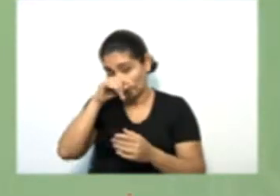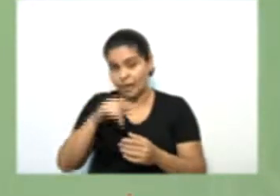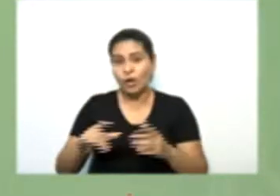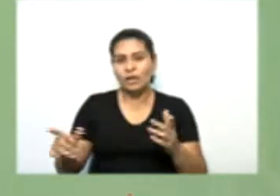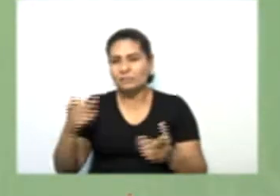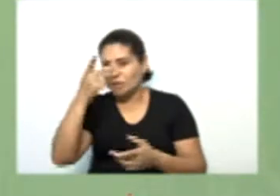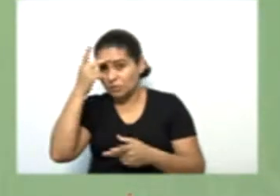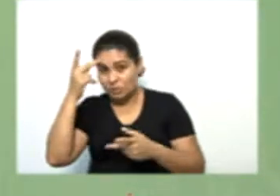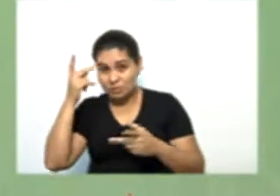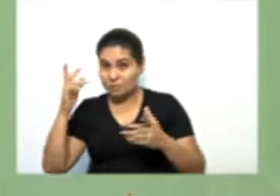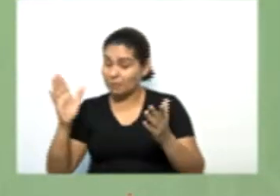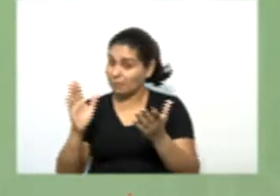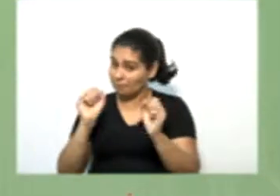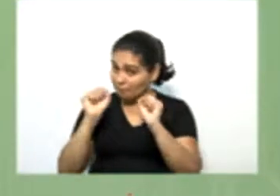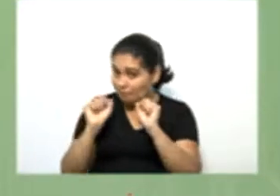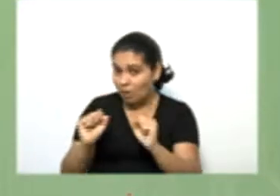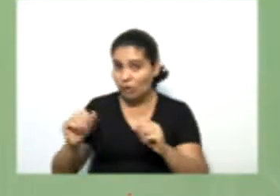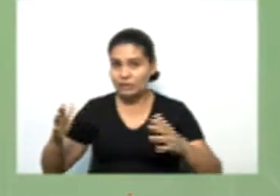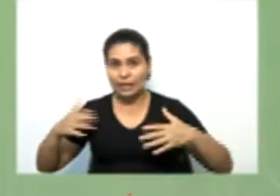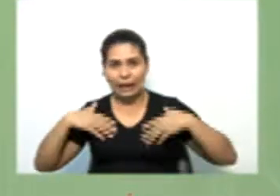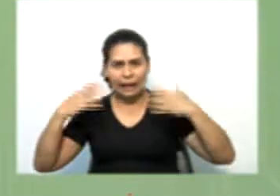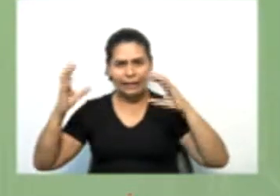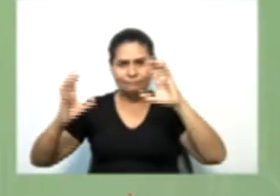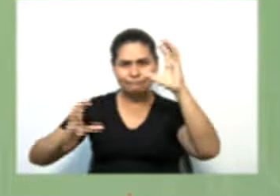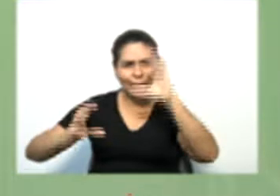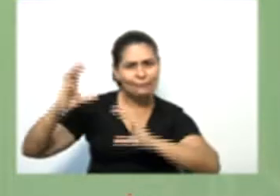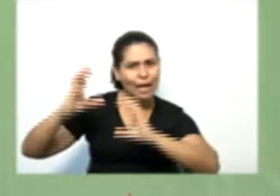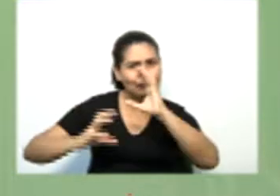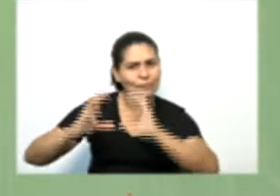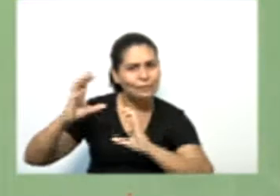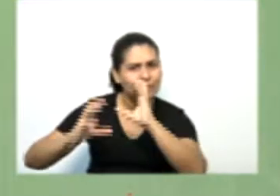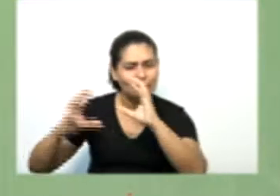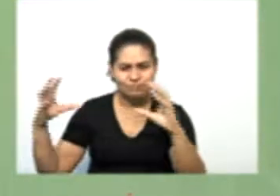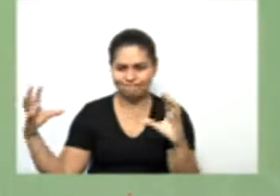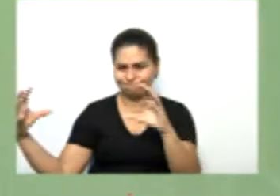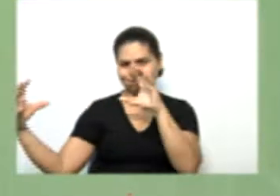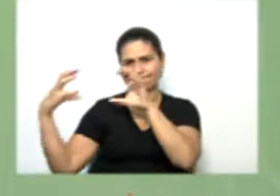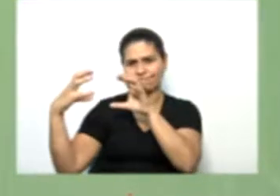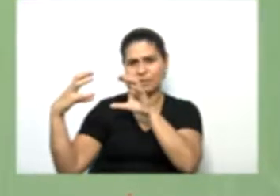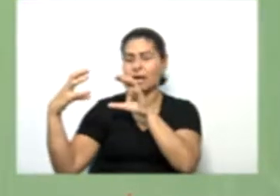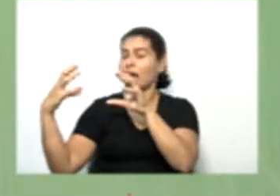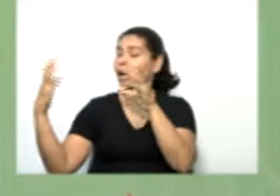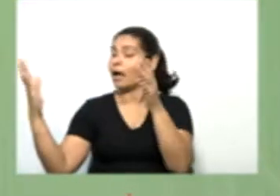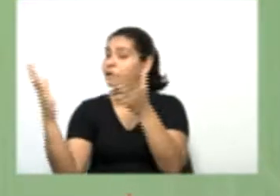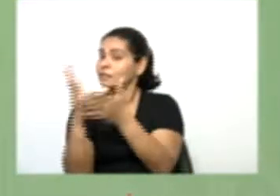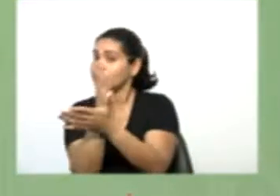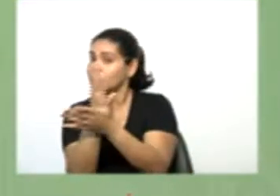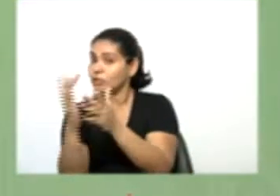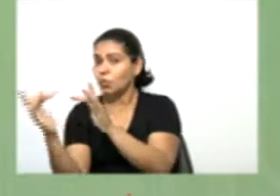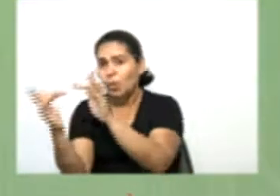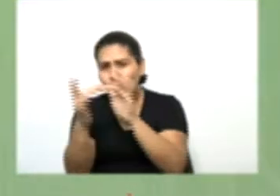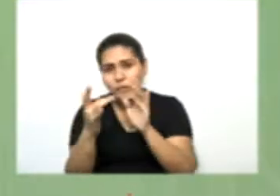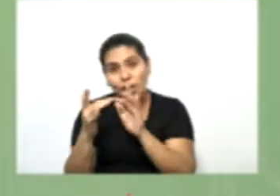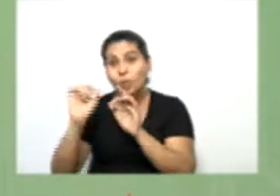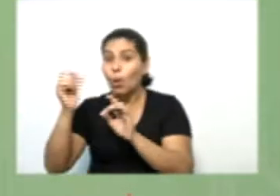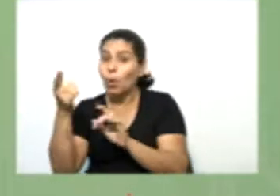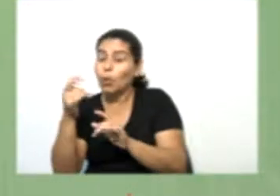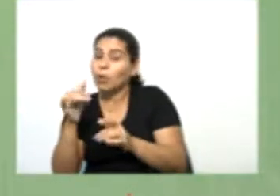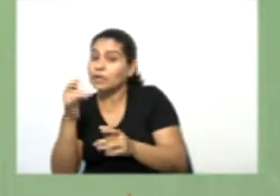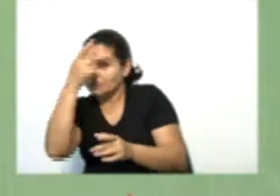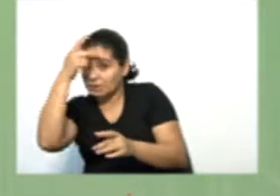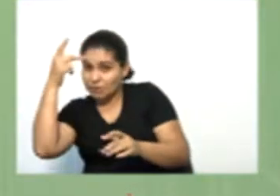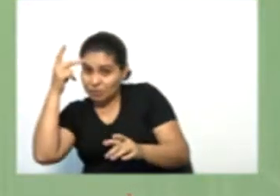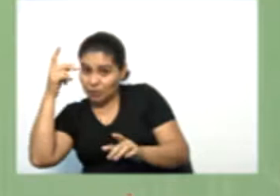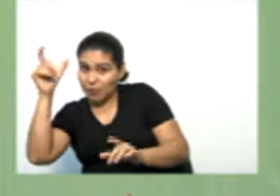os ânimos podem se exaltar, dependendo do grau de envolvimento, e do temperamento